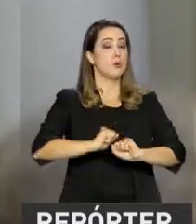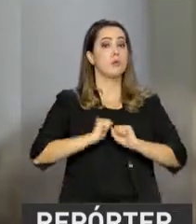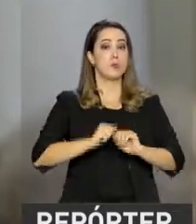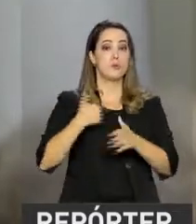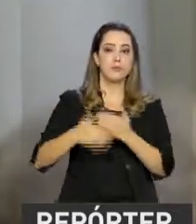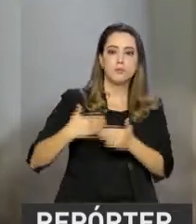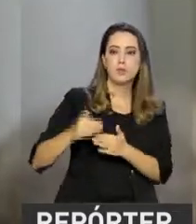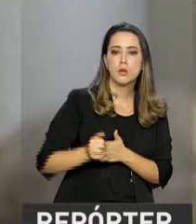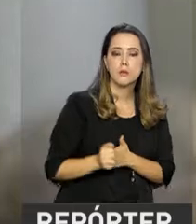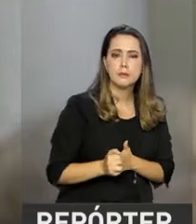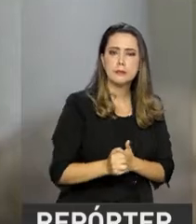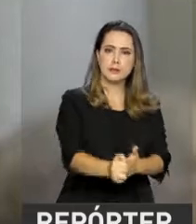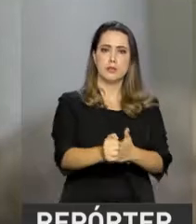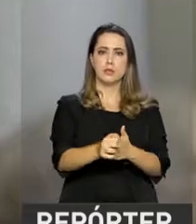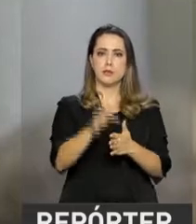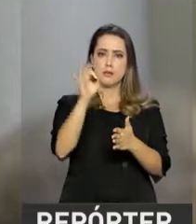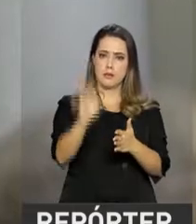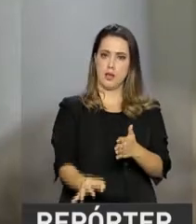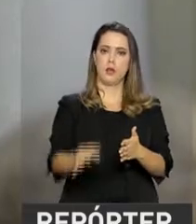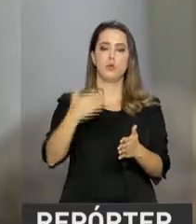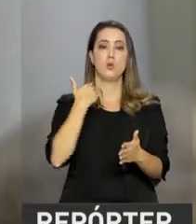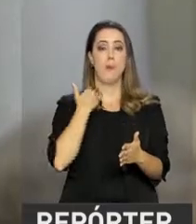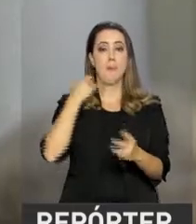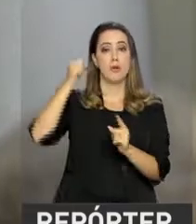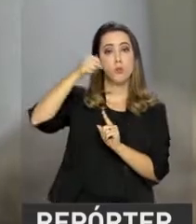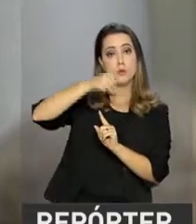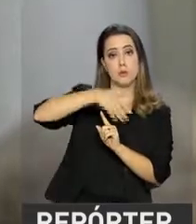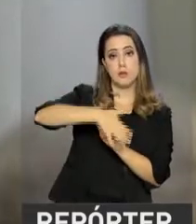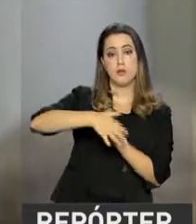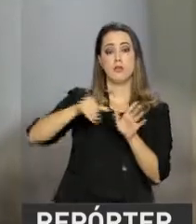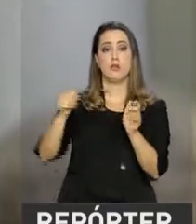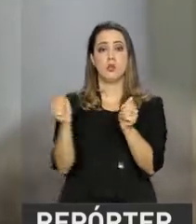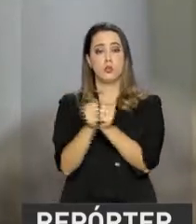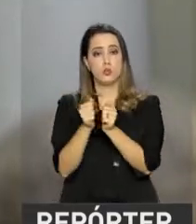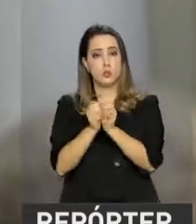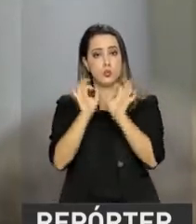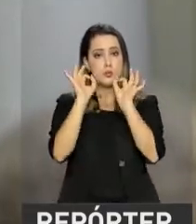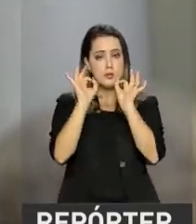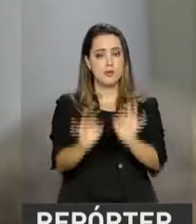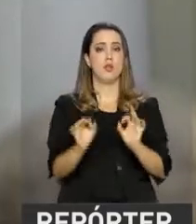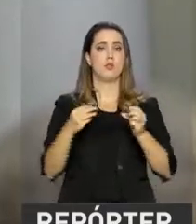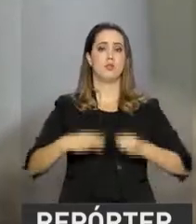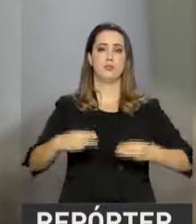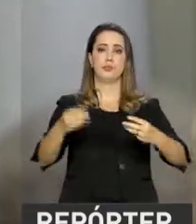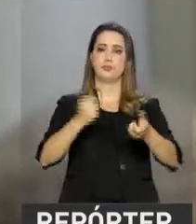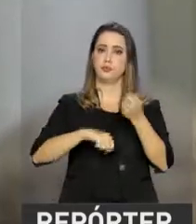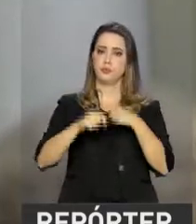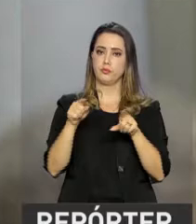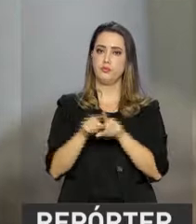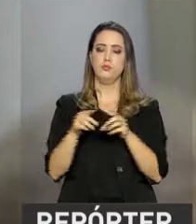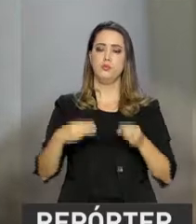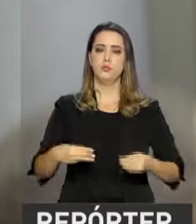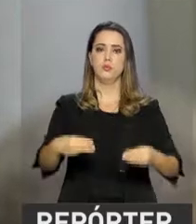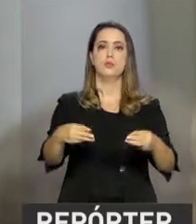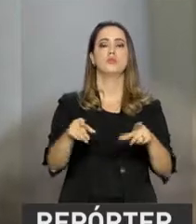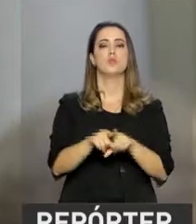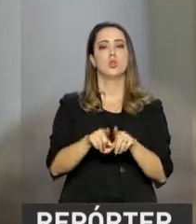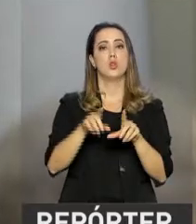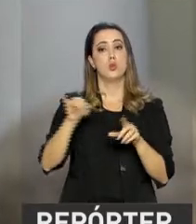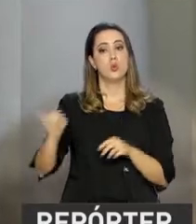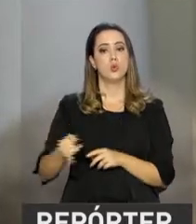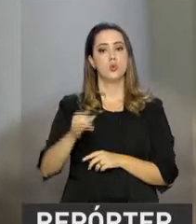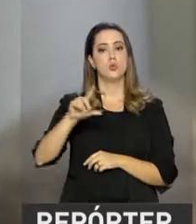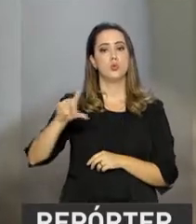foi a condução segura do banco central ministério da fazenda e do banco central e em juros foram caindo responsavelmente